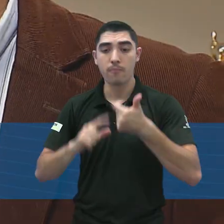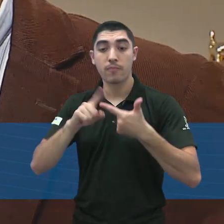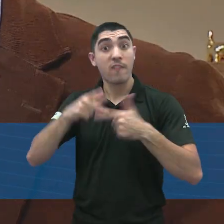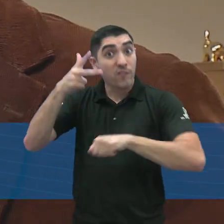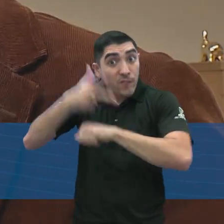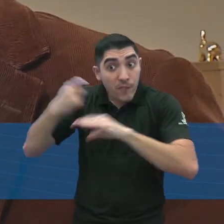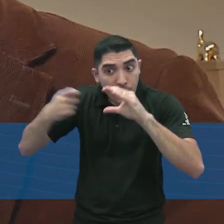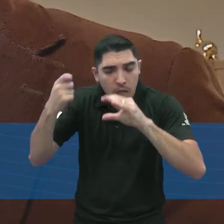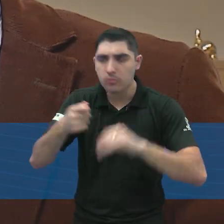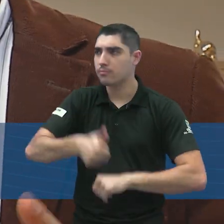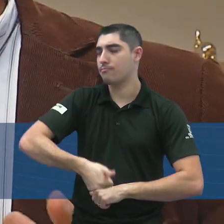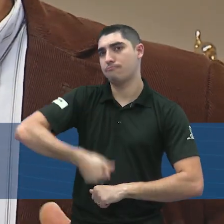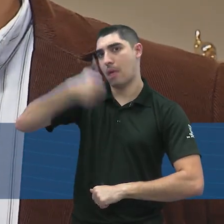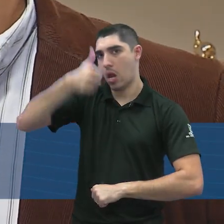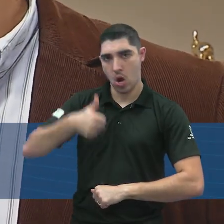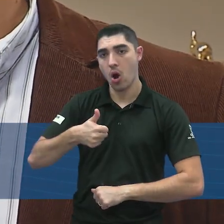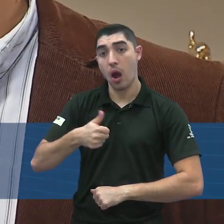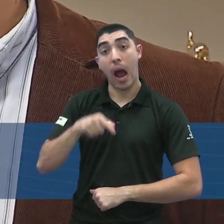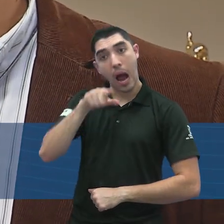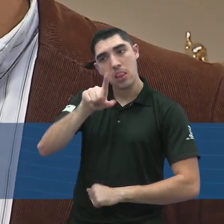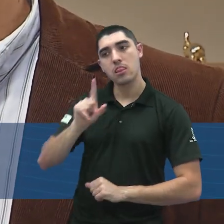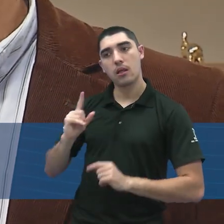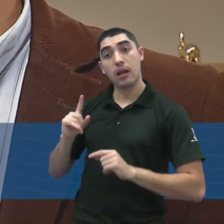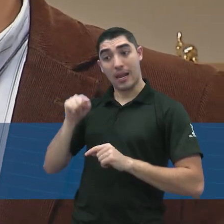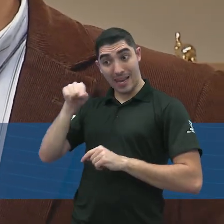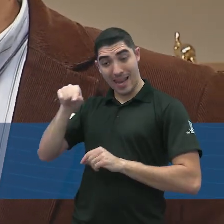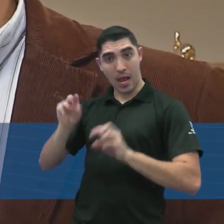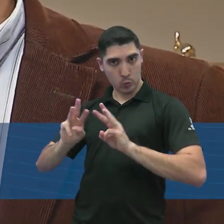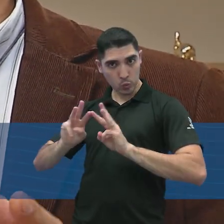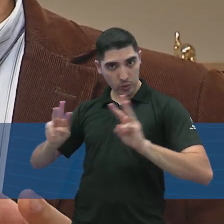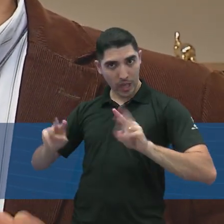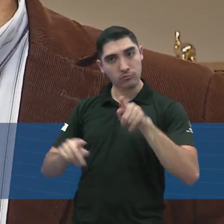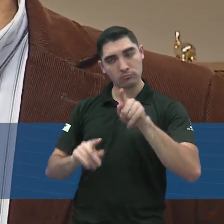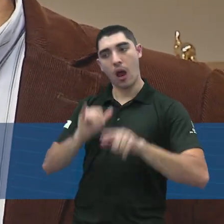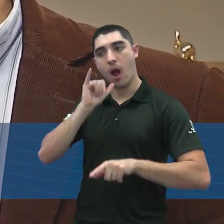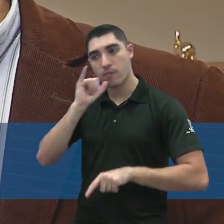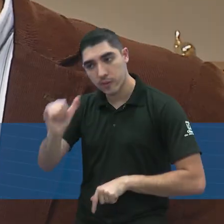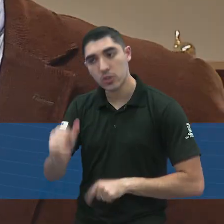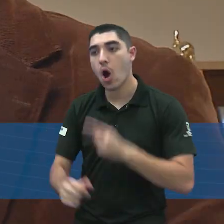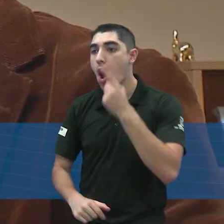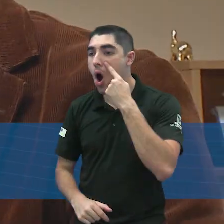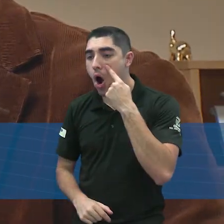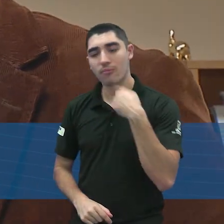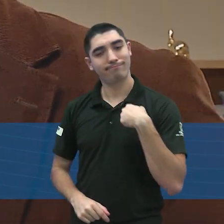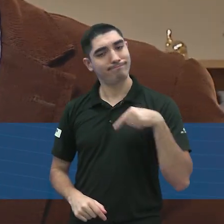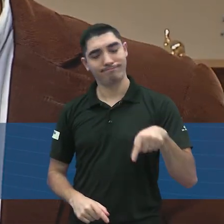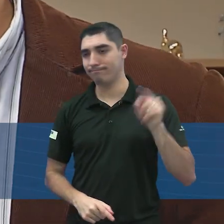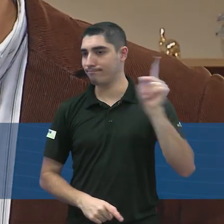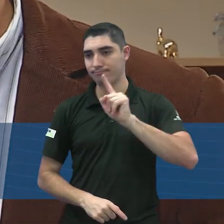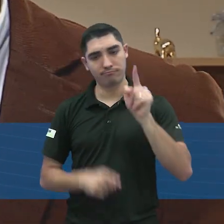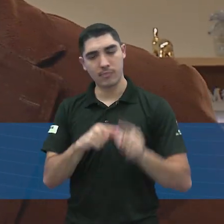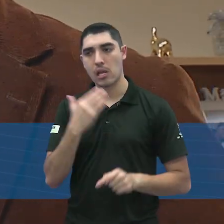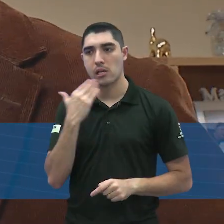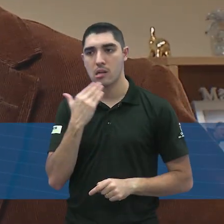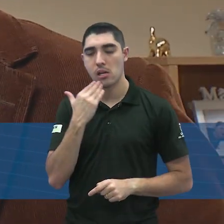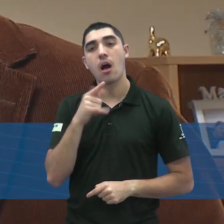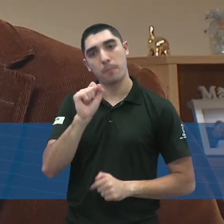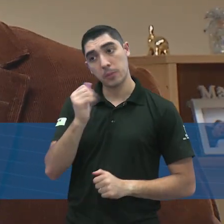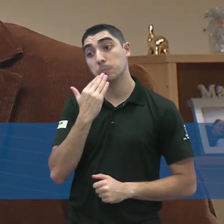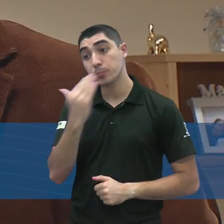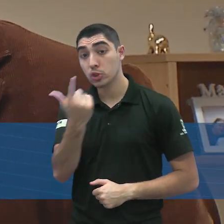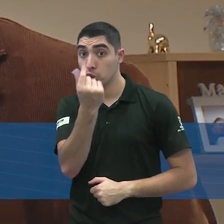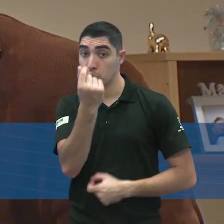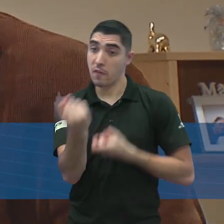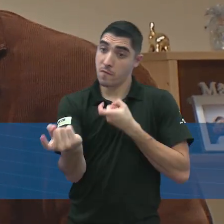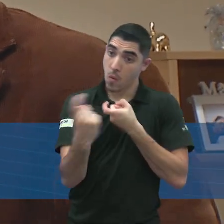fazer um vídeo, melhor ainda. Primeiro, na plataforma em que ele comprou esse produto, deixa o registro, aí pode pedir substituição, restituição do